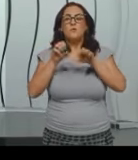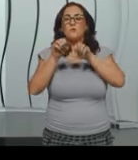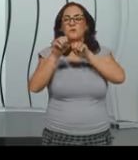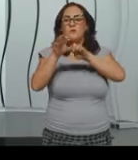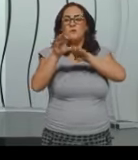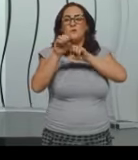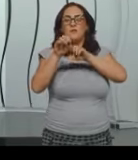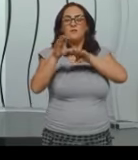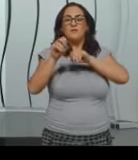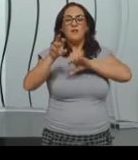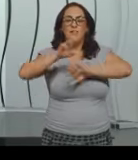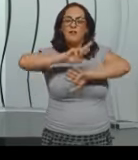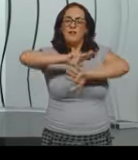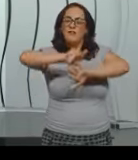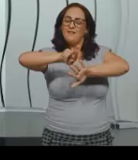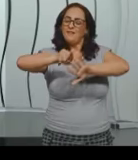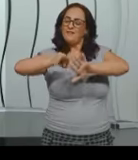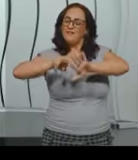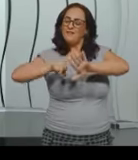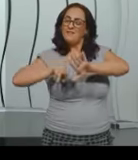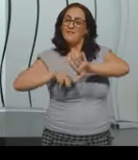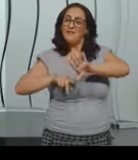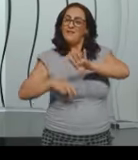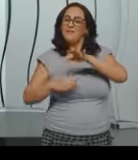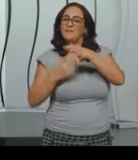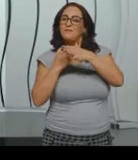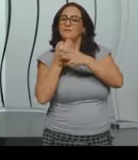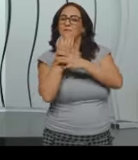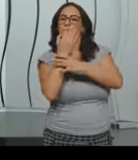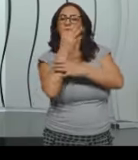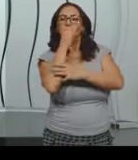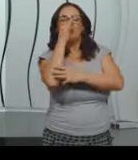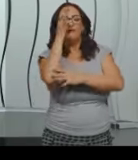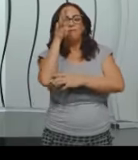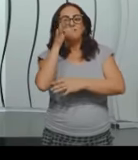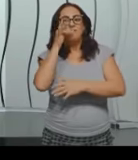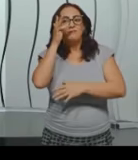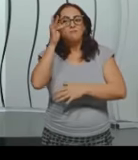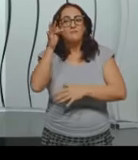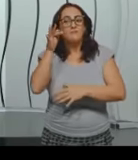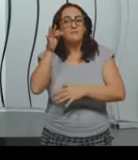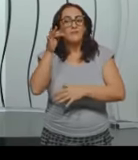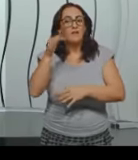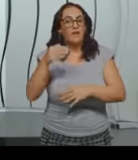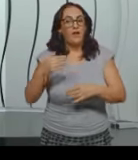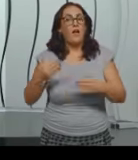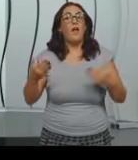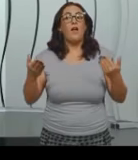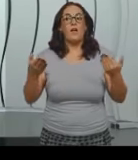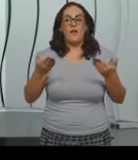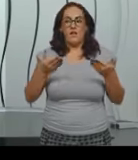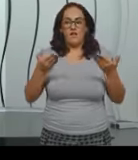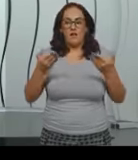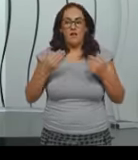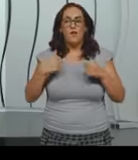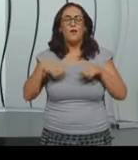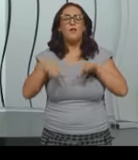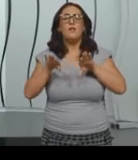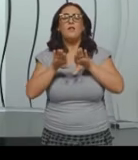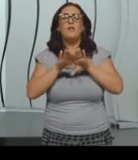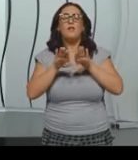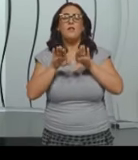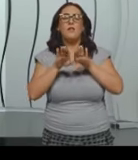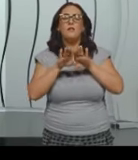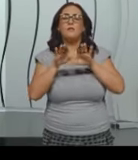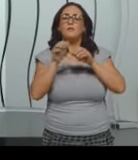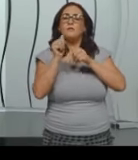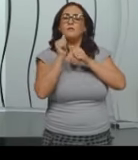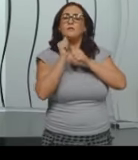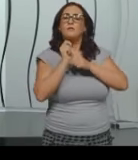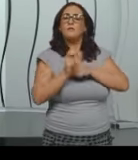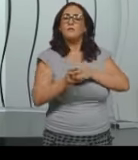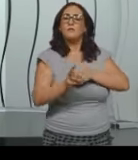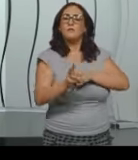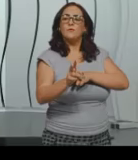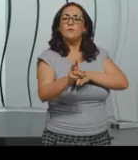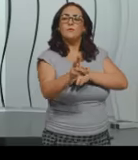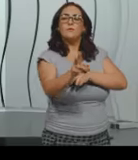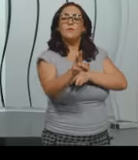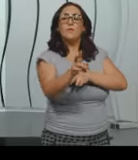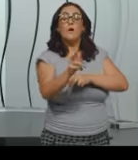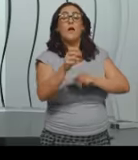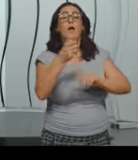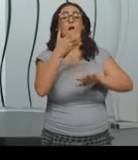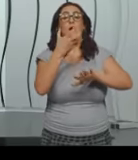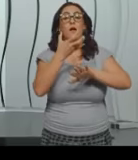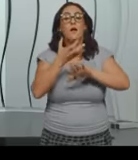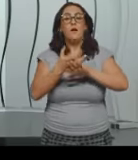a diversidade das plantas, onde nós vamos também dar sequência à matéria que